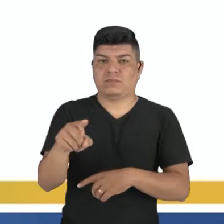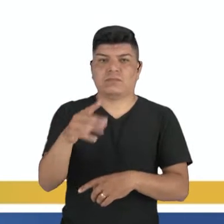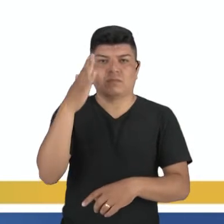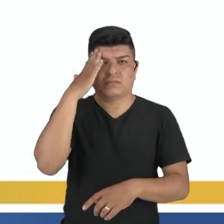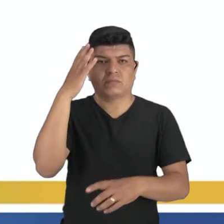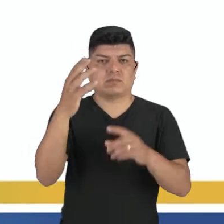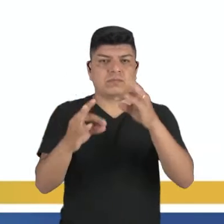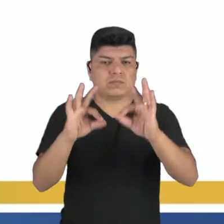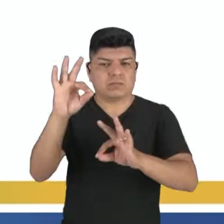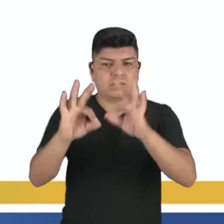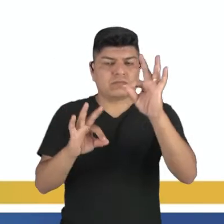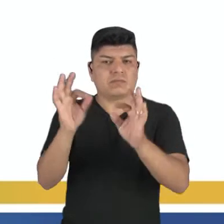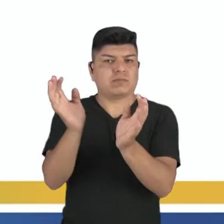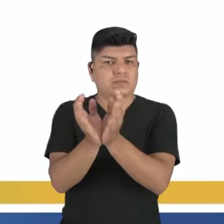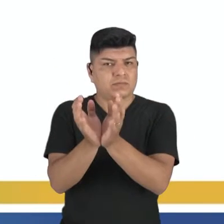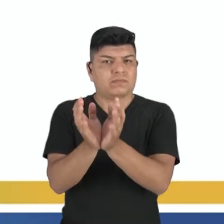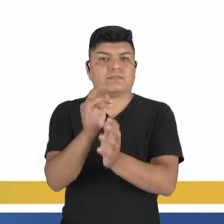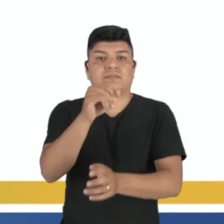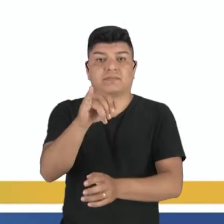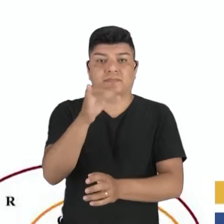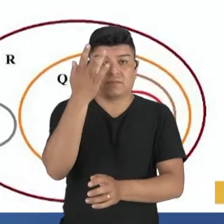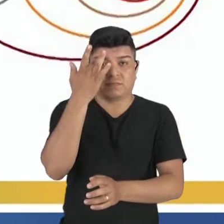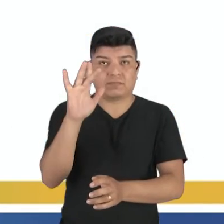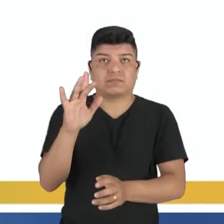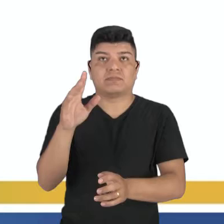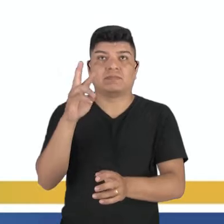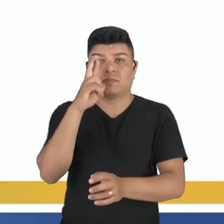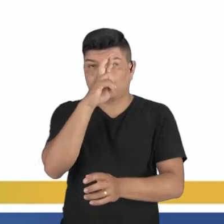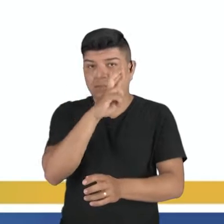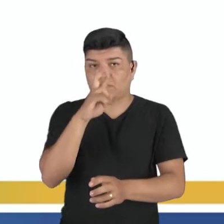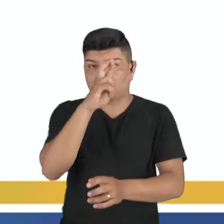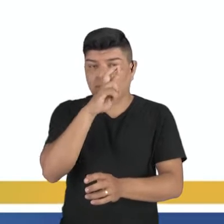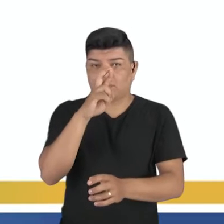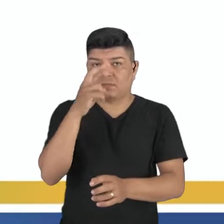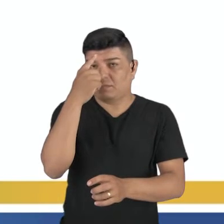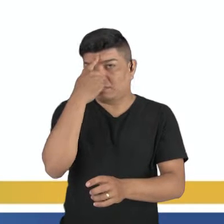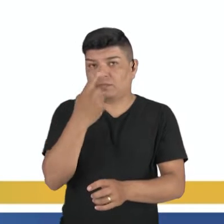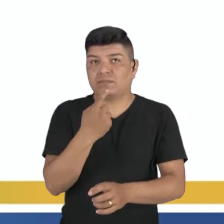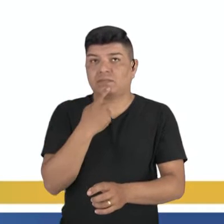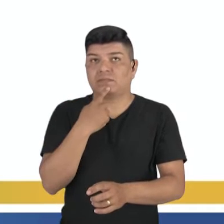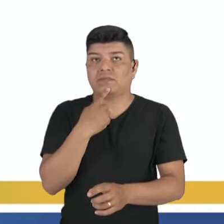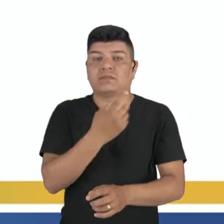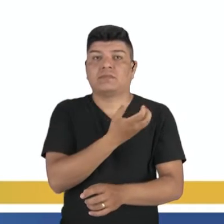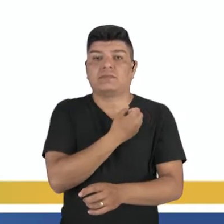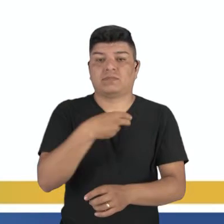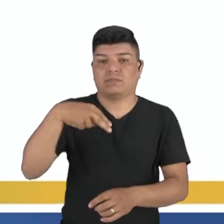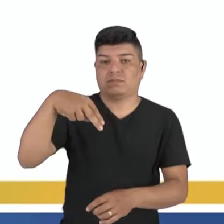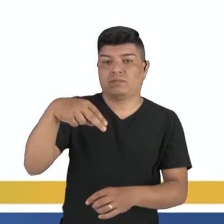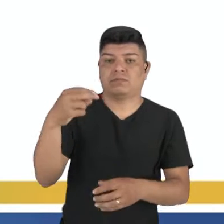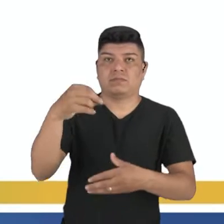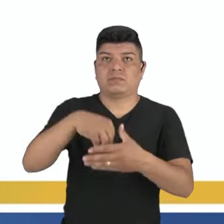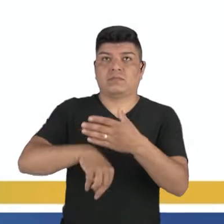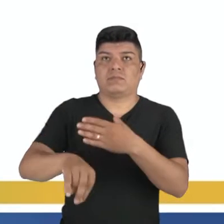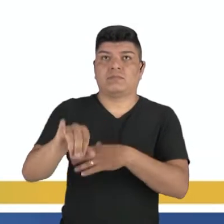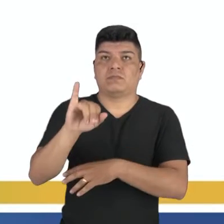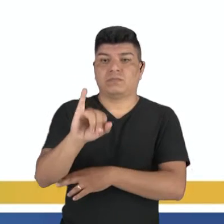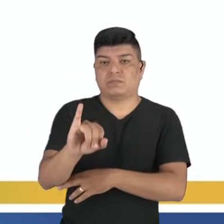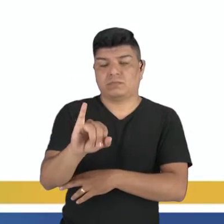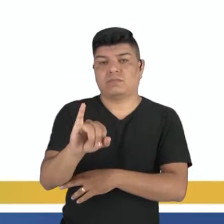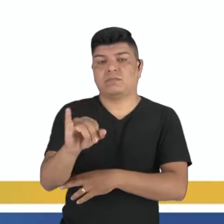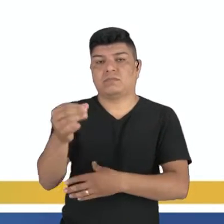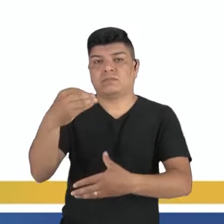como é que eles se organizam? Então, se você não sabe, vamos conferir aí a imagem, Nós temos os naturais, que estão dentro dos